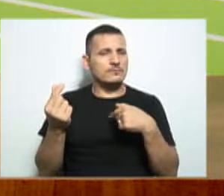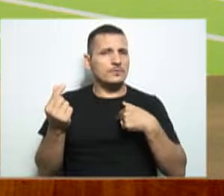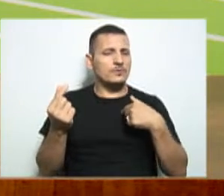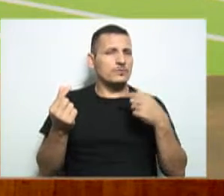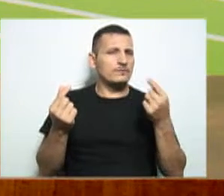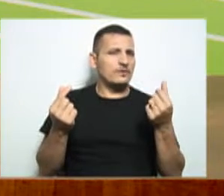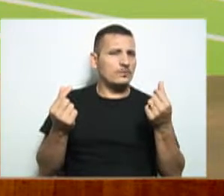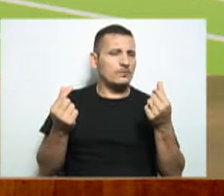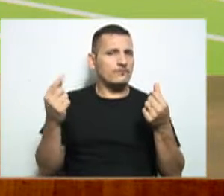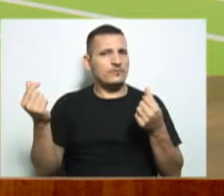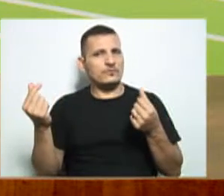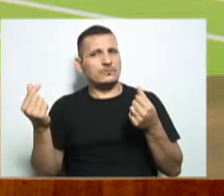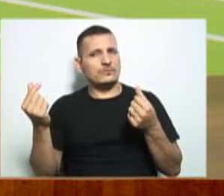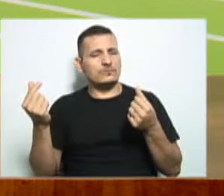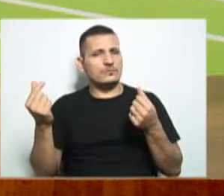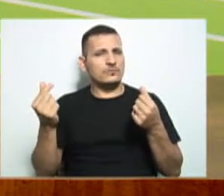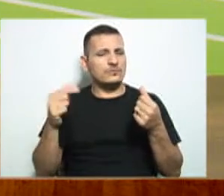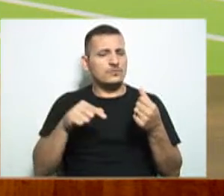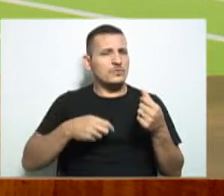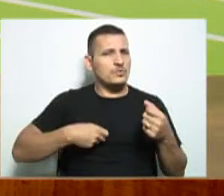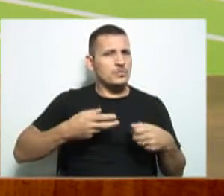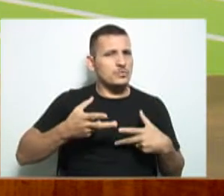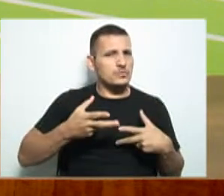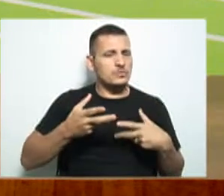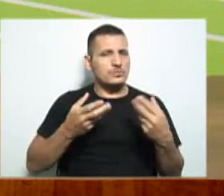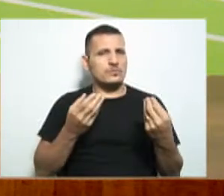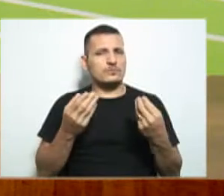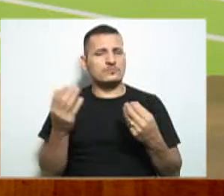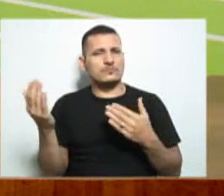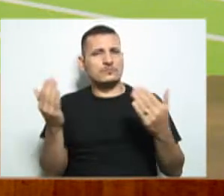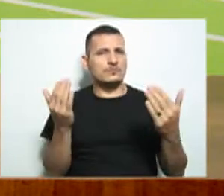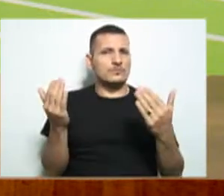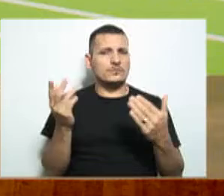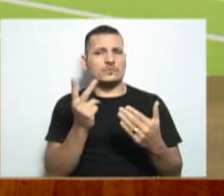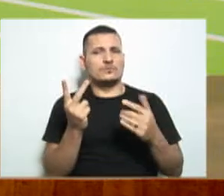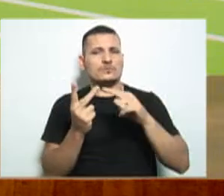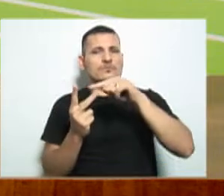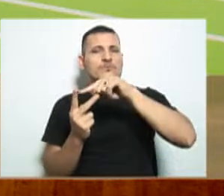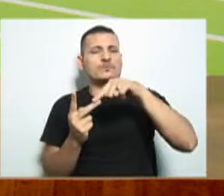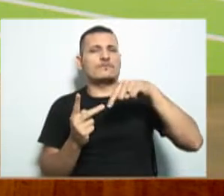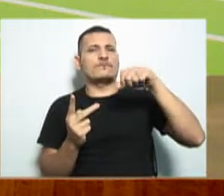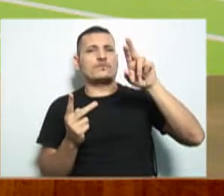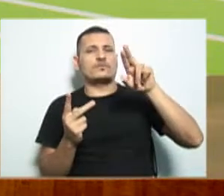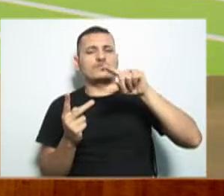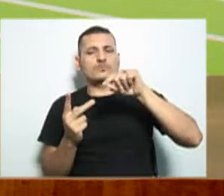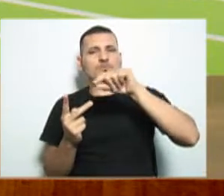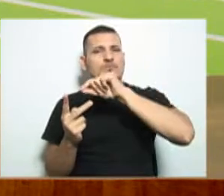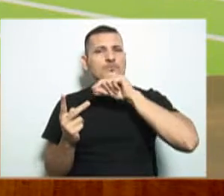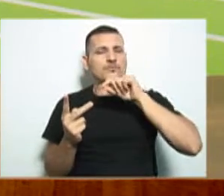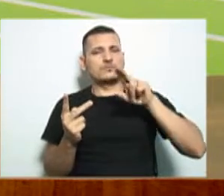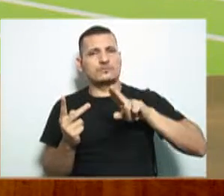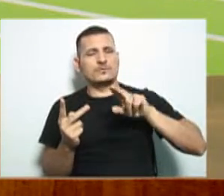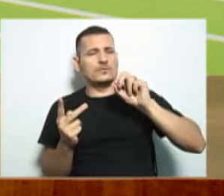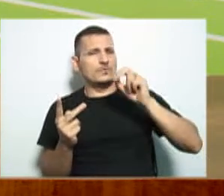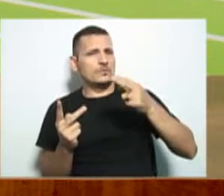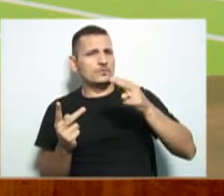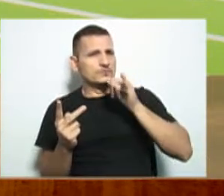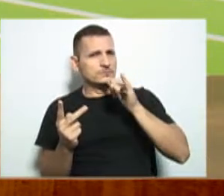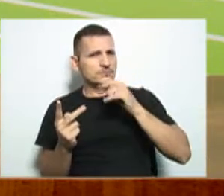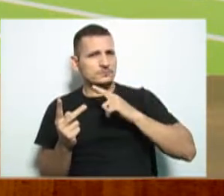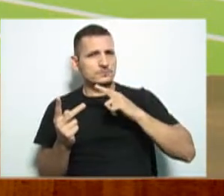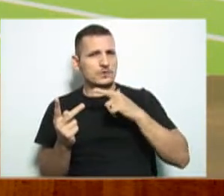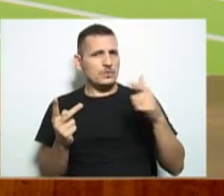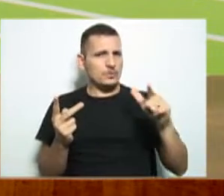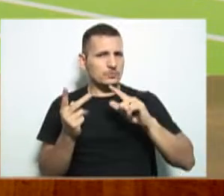Y com base nos custos. E aí, qual dos dois eu vou utilizar? Ou será que eu ainda tenho um